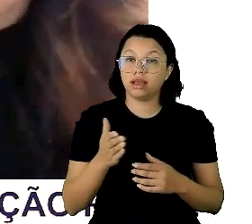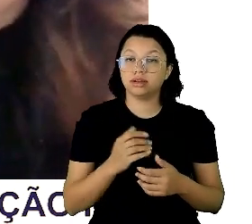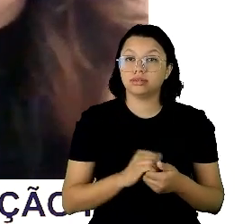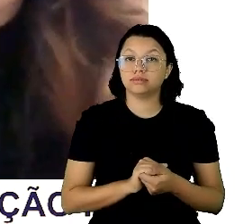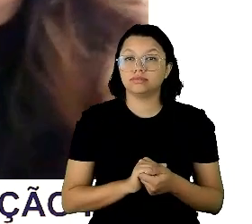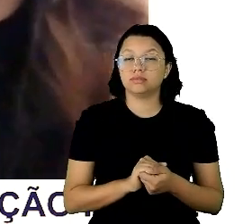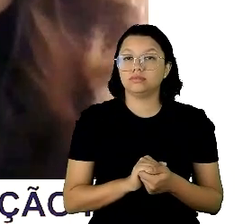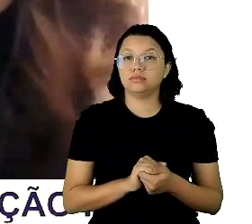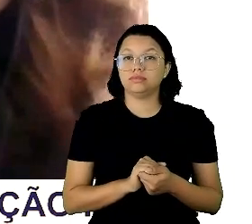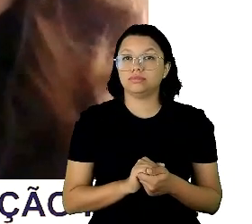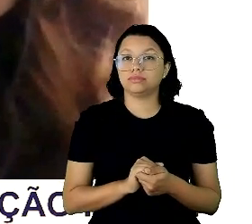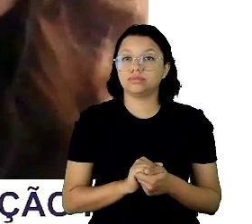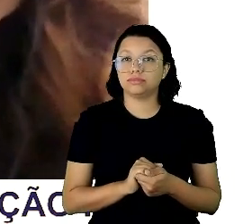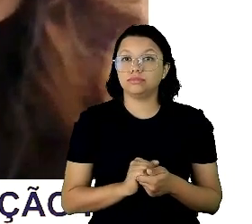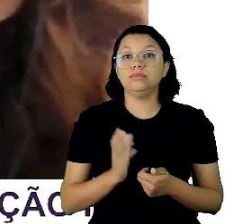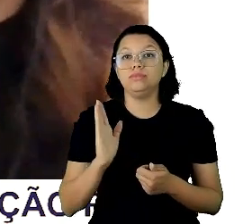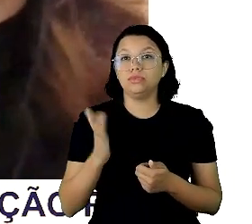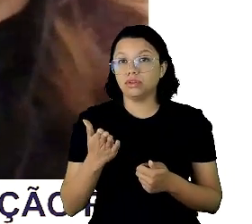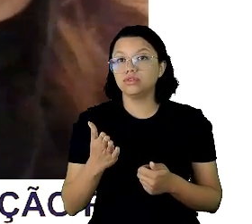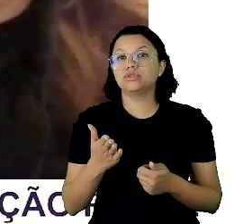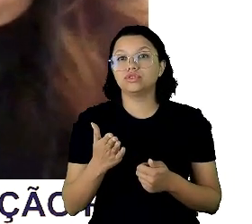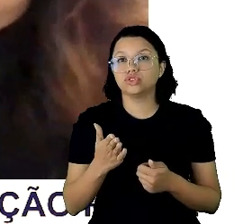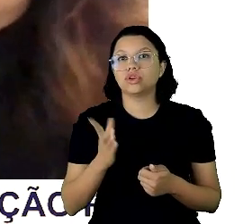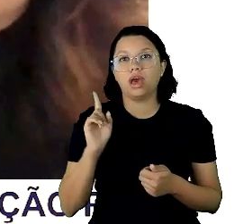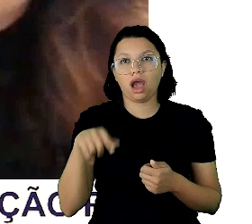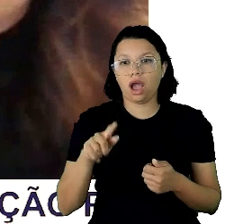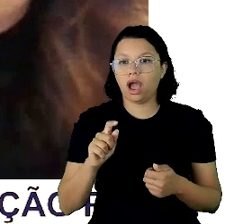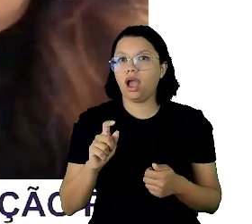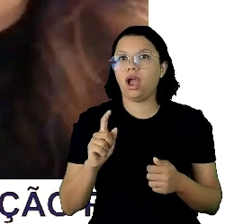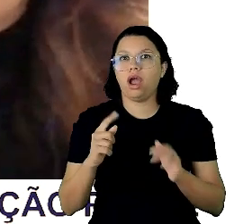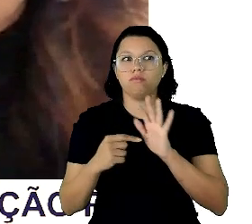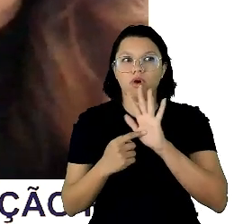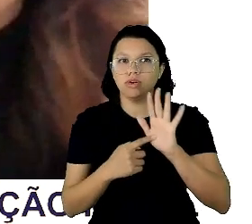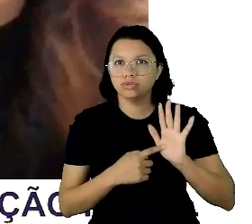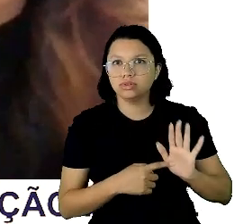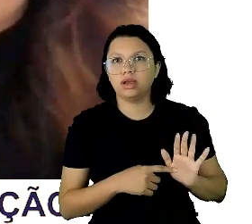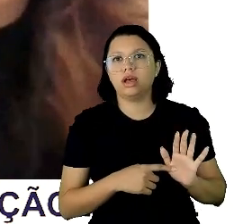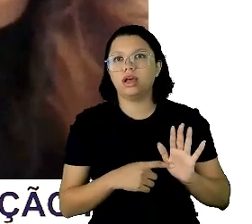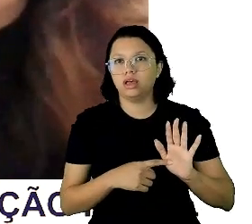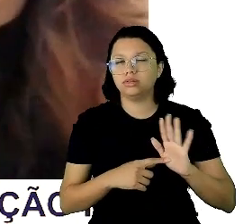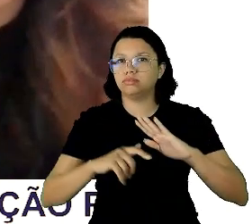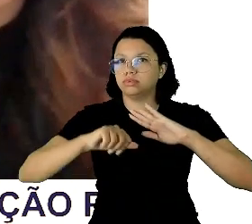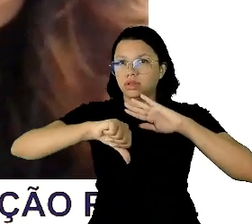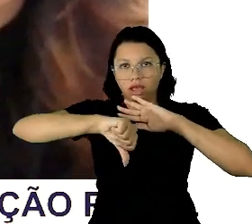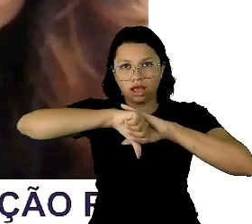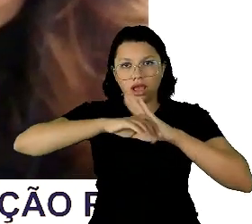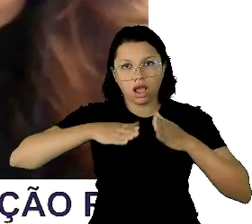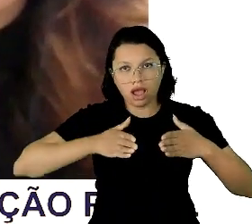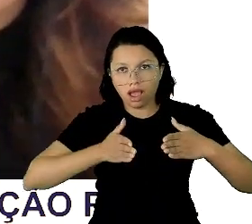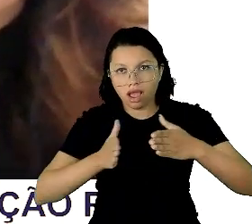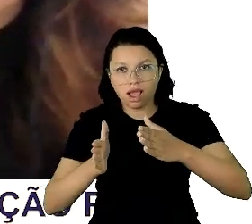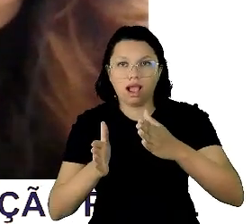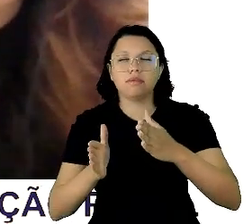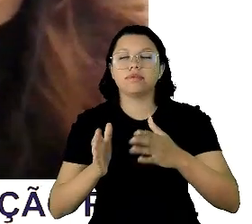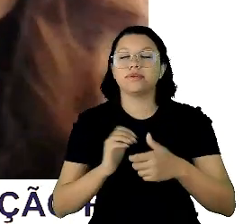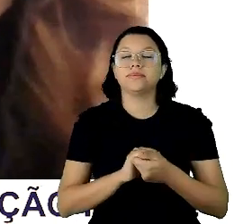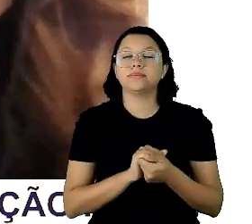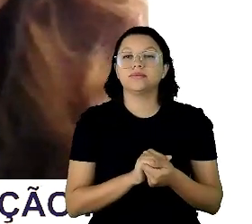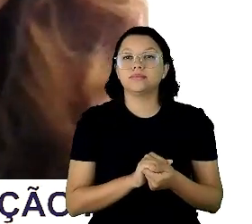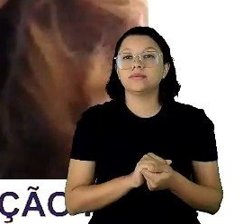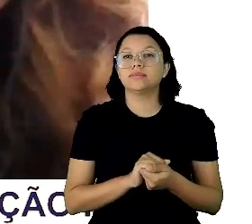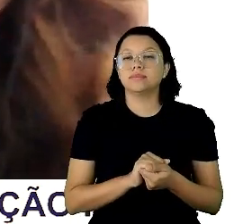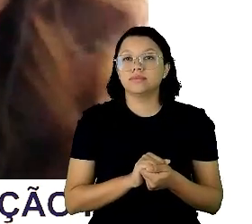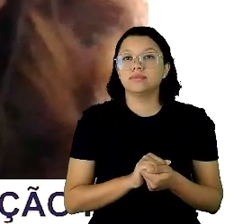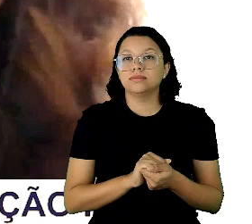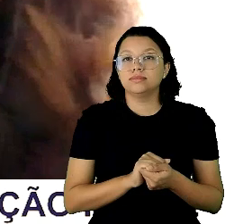já passou o sinal vermelho, né? Eu acho que isso, o sinal vermelho aí é muito